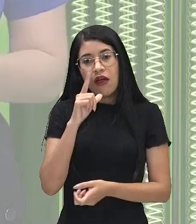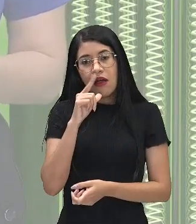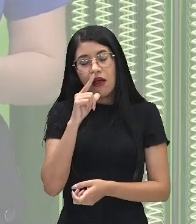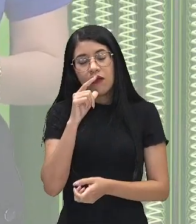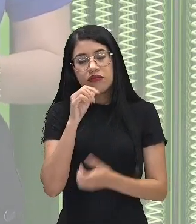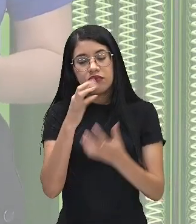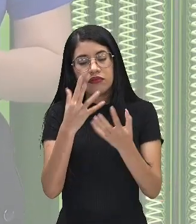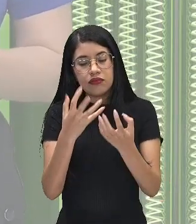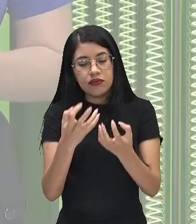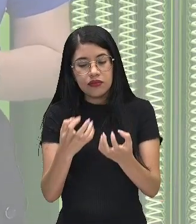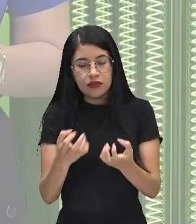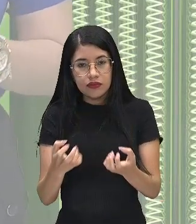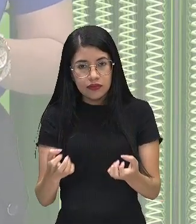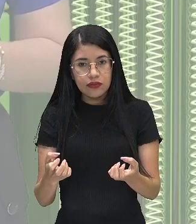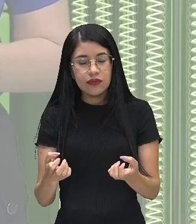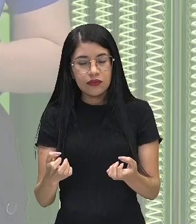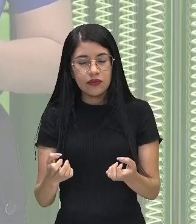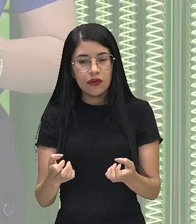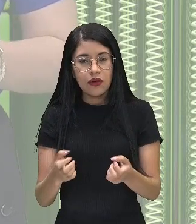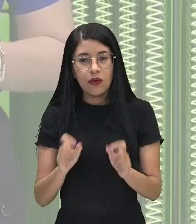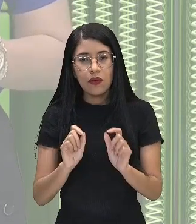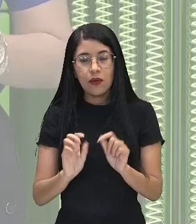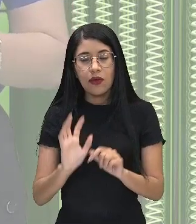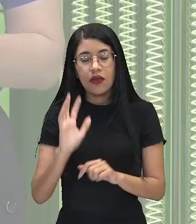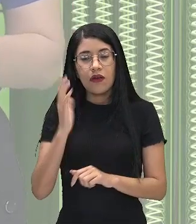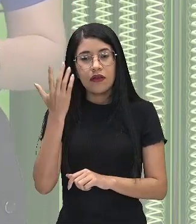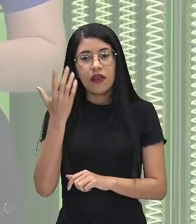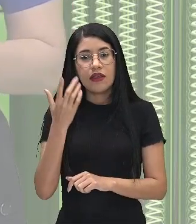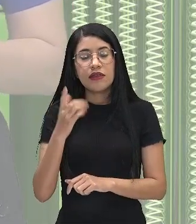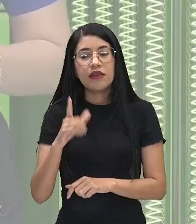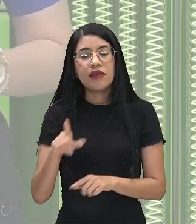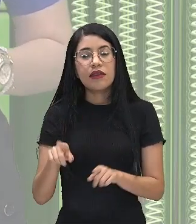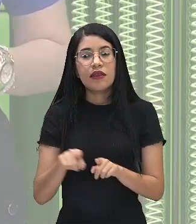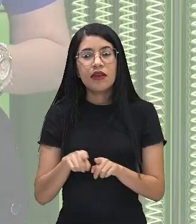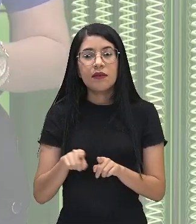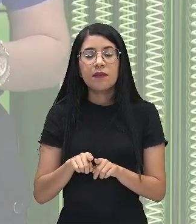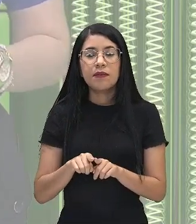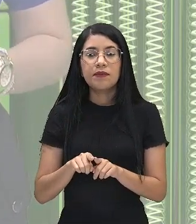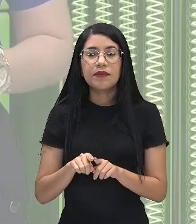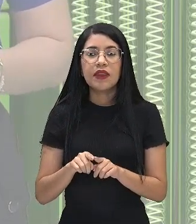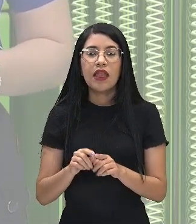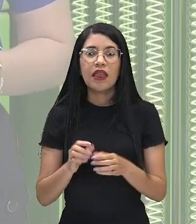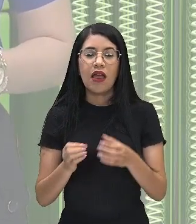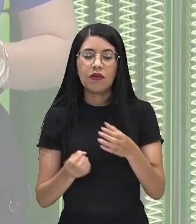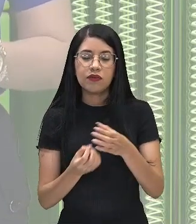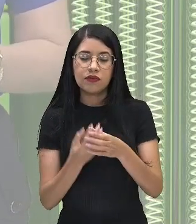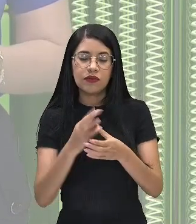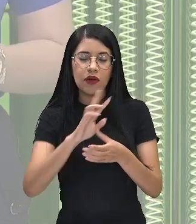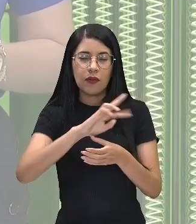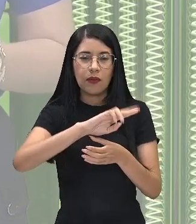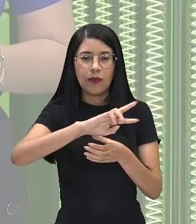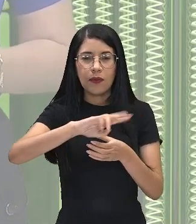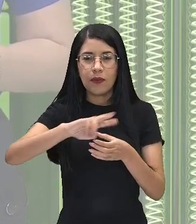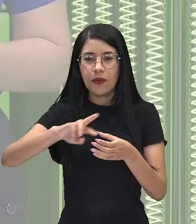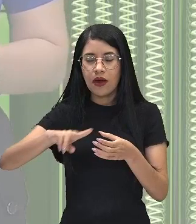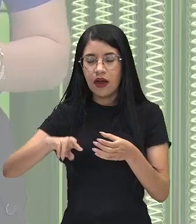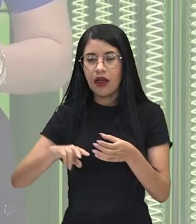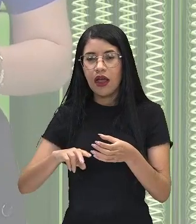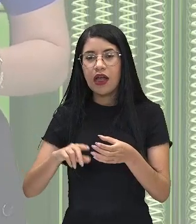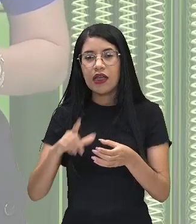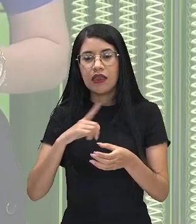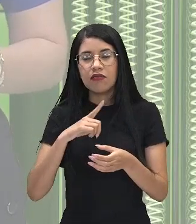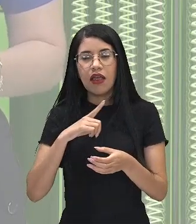diminui drasticamente, a gente tem uma grande quantidade, uma grande biodiversidade ali embaixo dos nossos